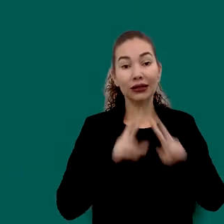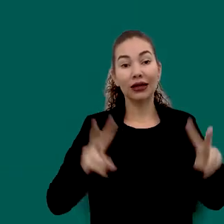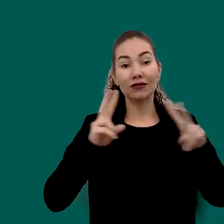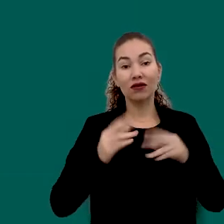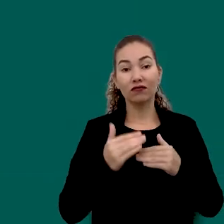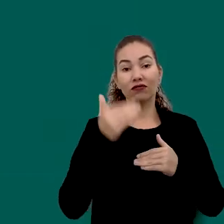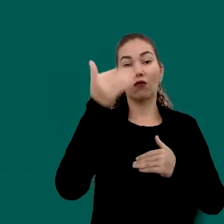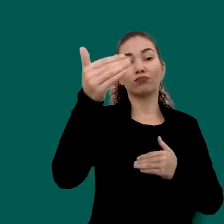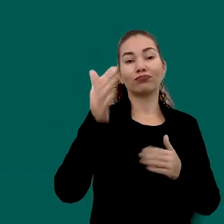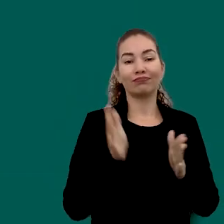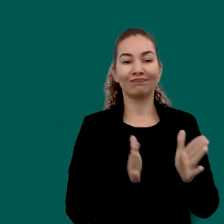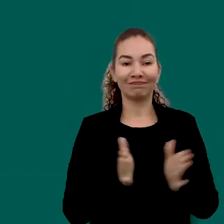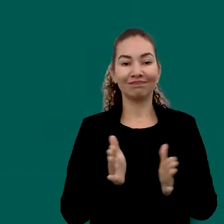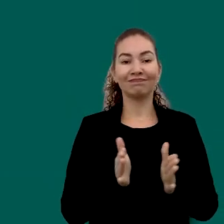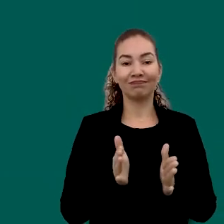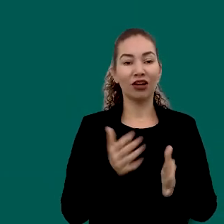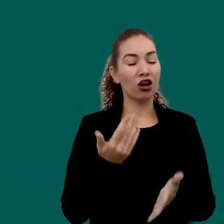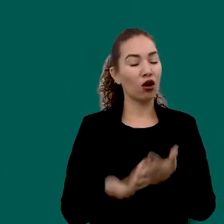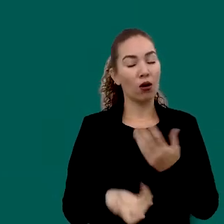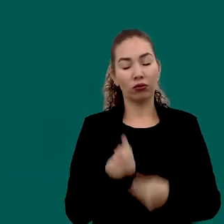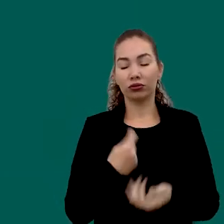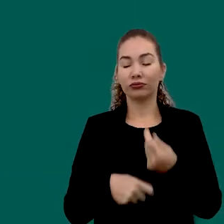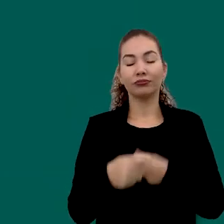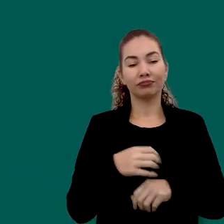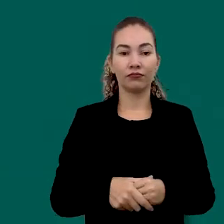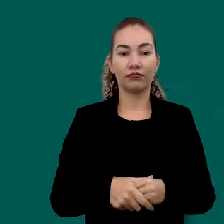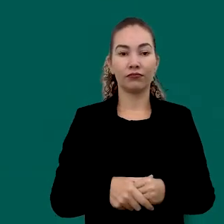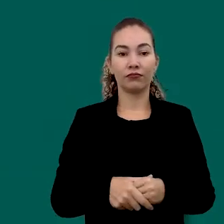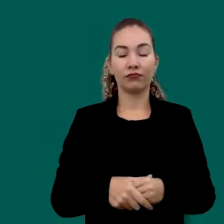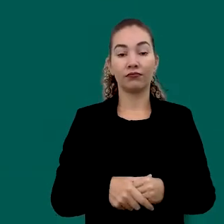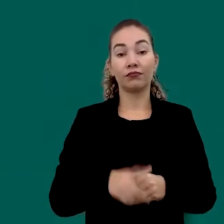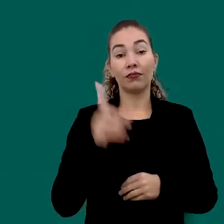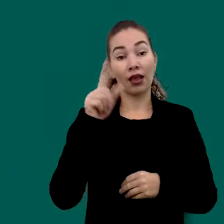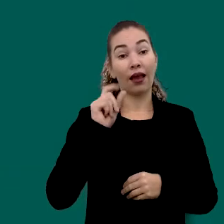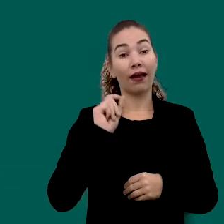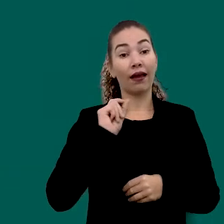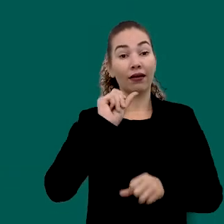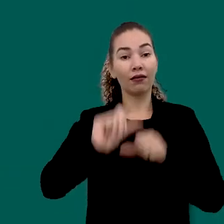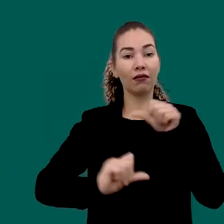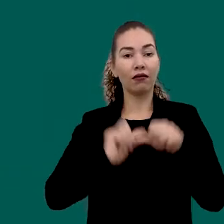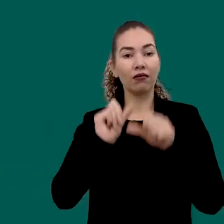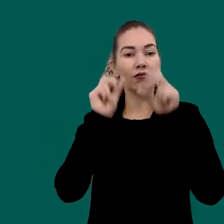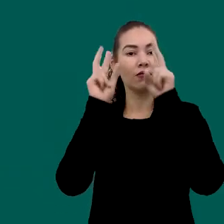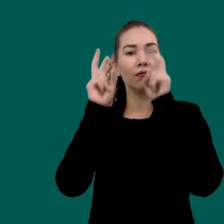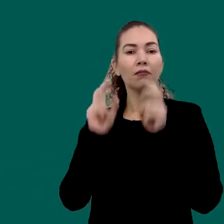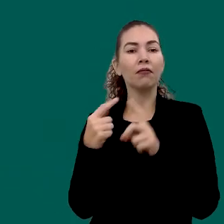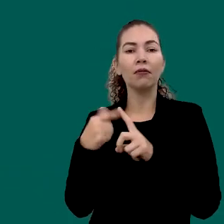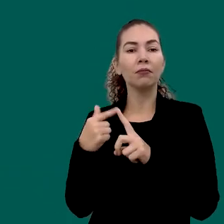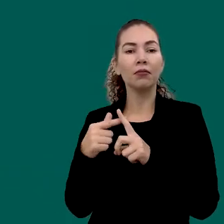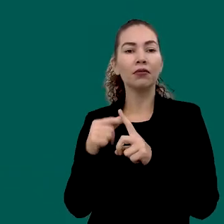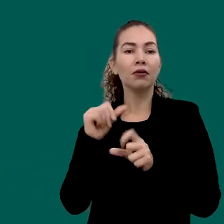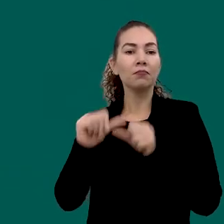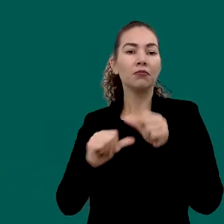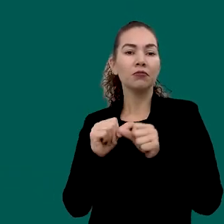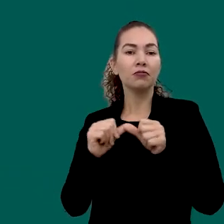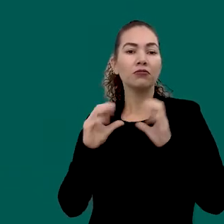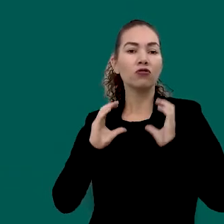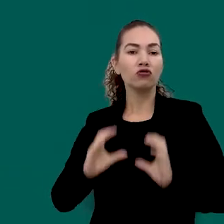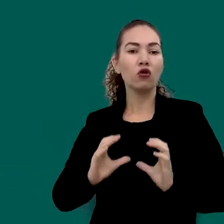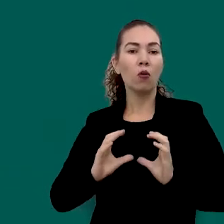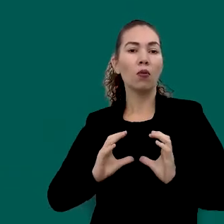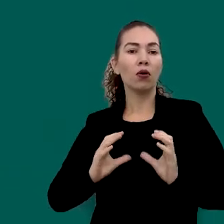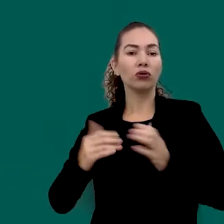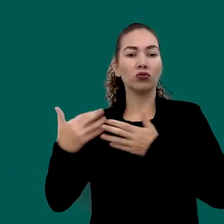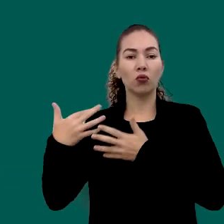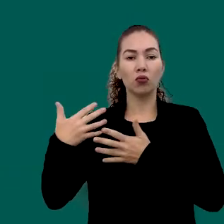dentro do negócio. Isso para qualquer negócio, Isso muda em função até de mudanças de comportamento geracionais,